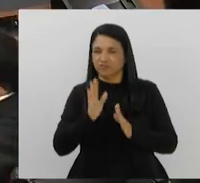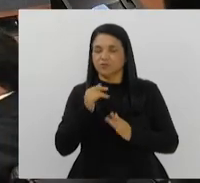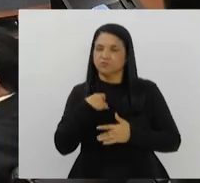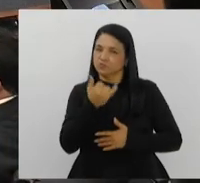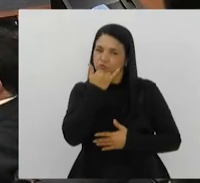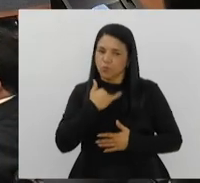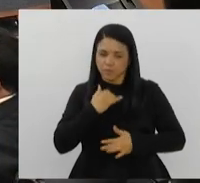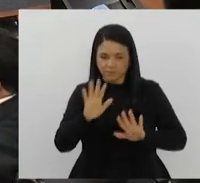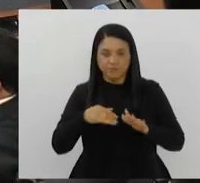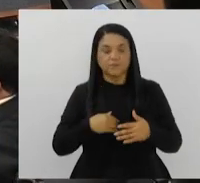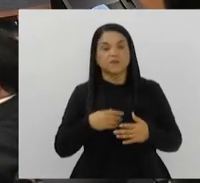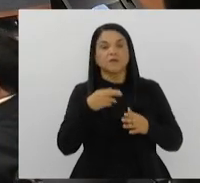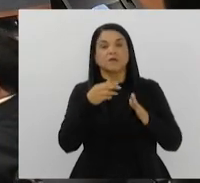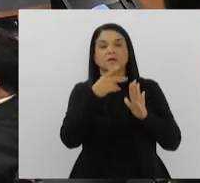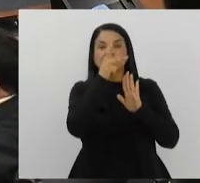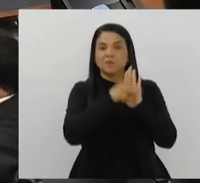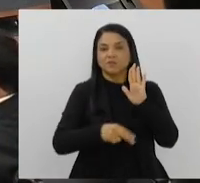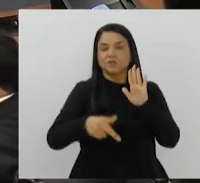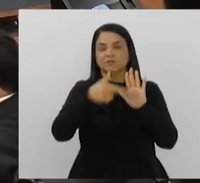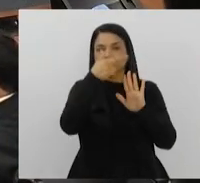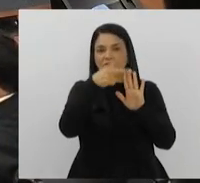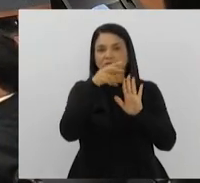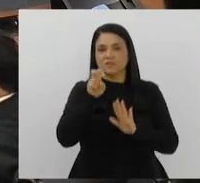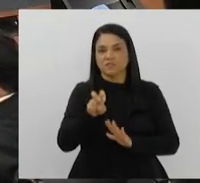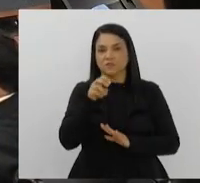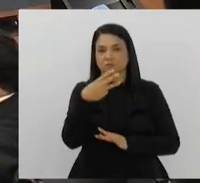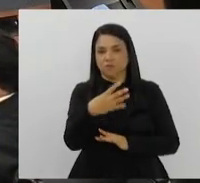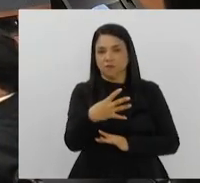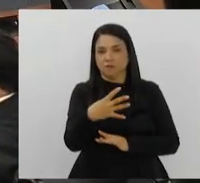Desculpe. Projeto de resolução número